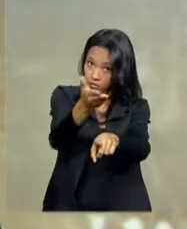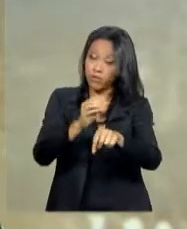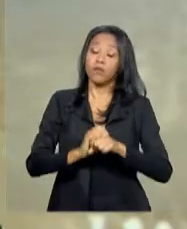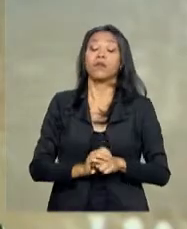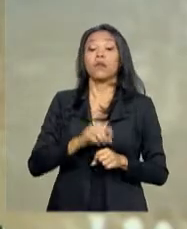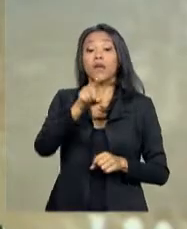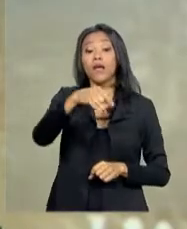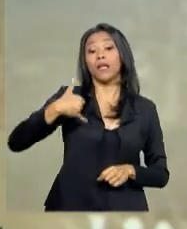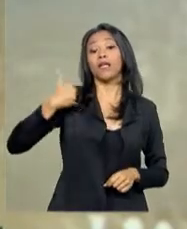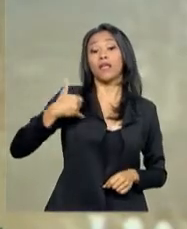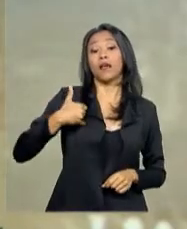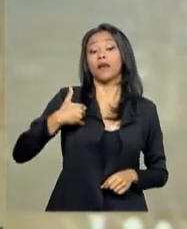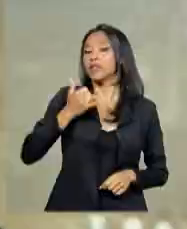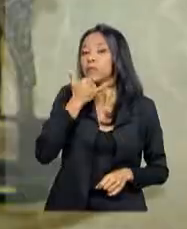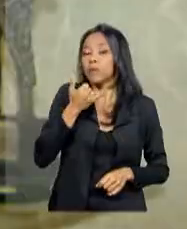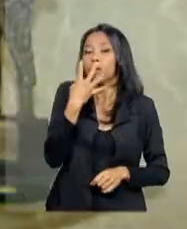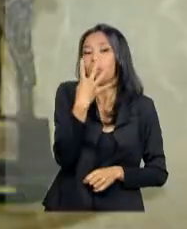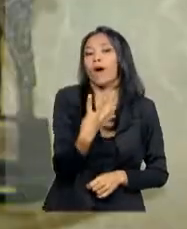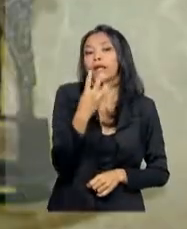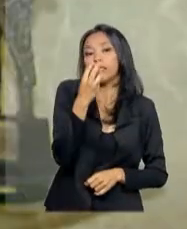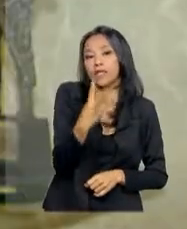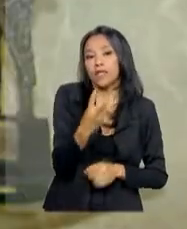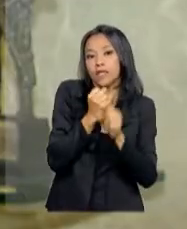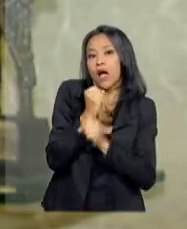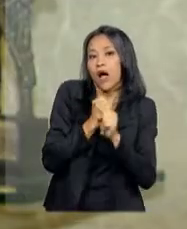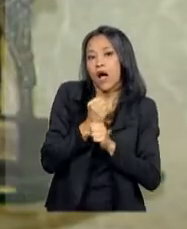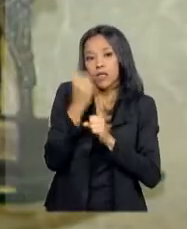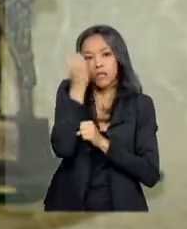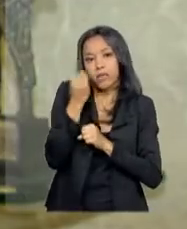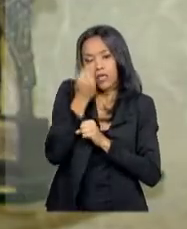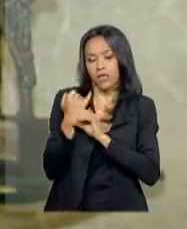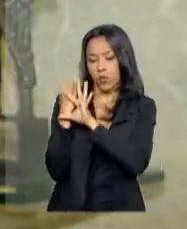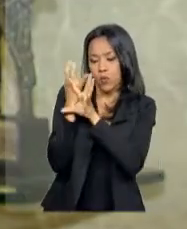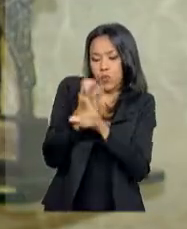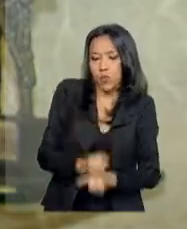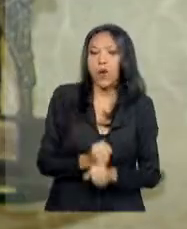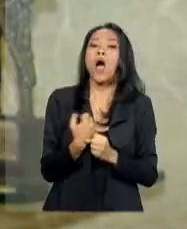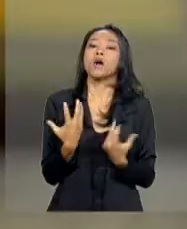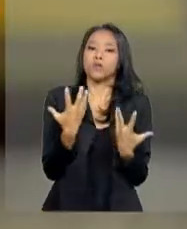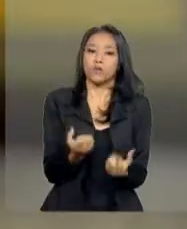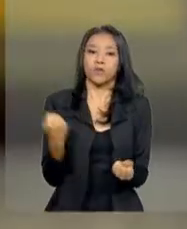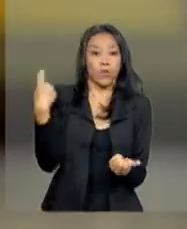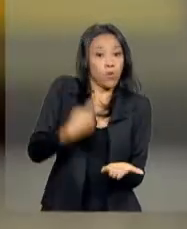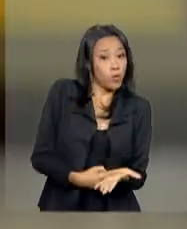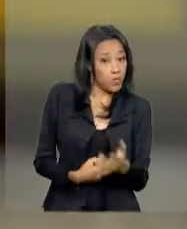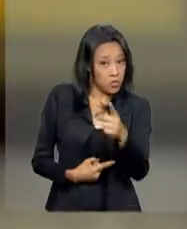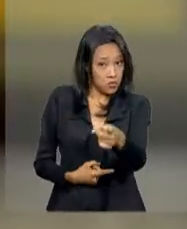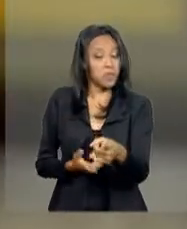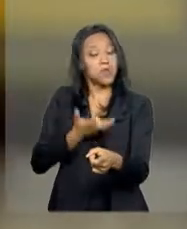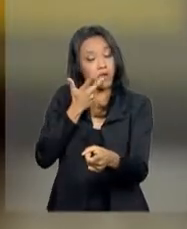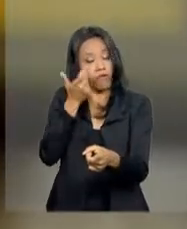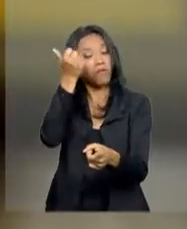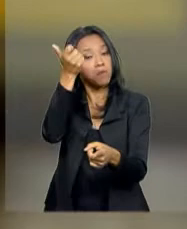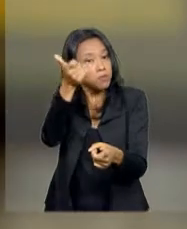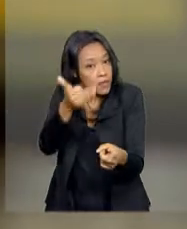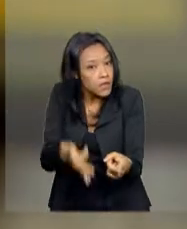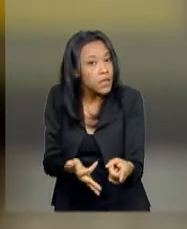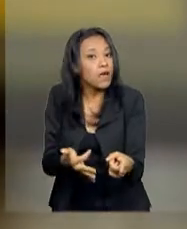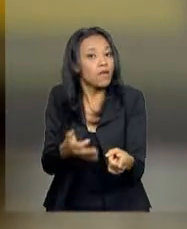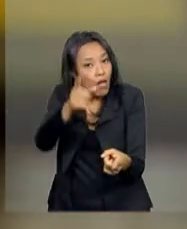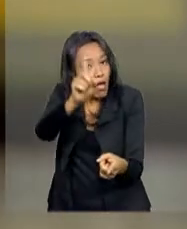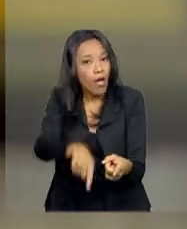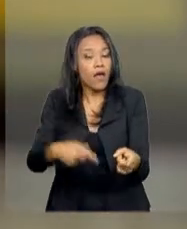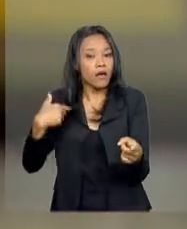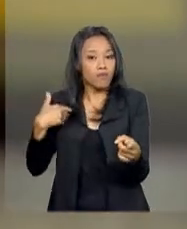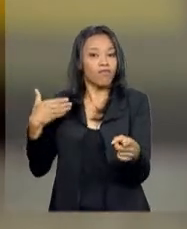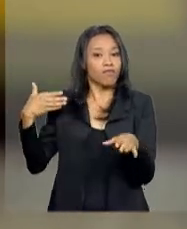43 anos de carreira militar, o general do Exército, Braga Neto, assumiu a missão. E ele faz questão de destacar. É uma